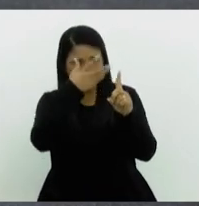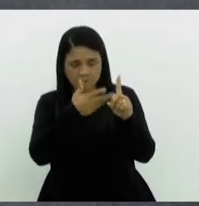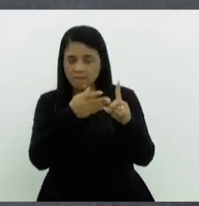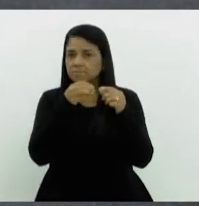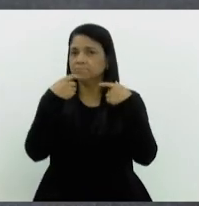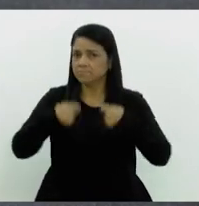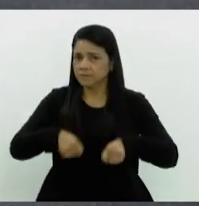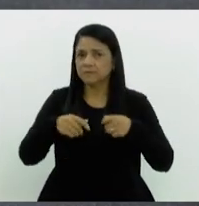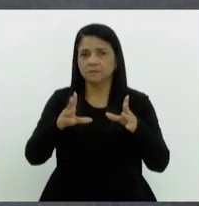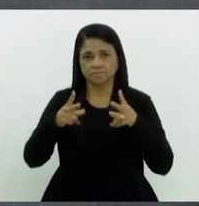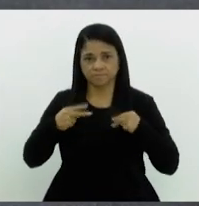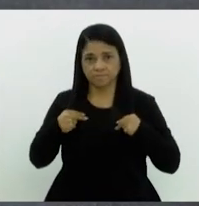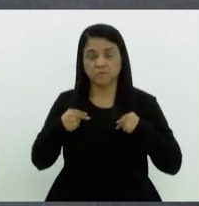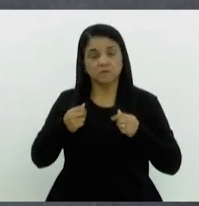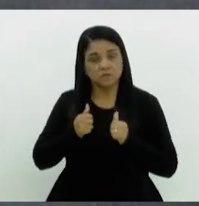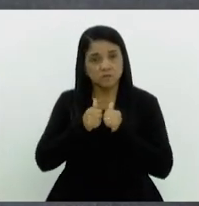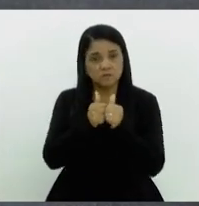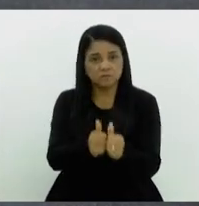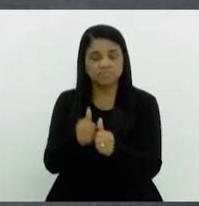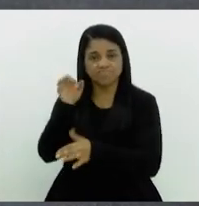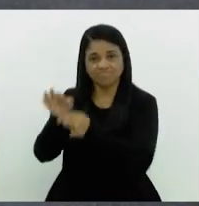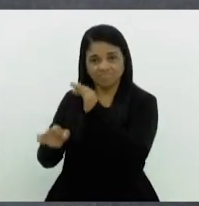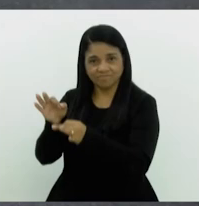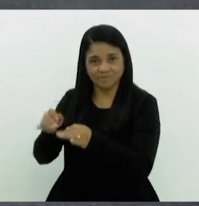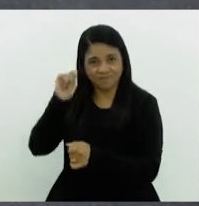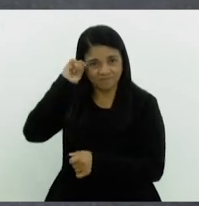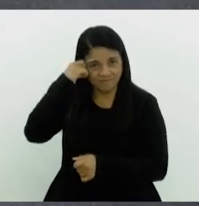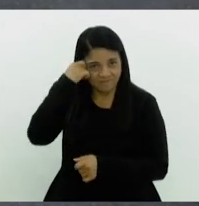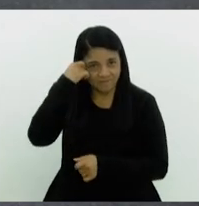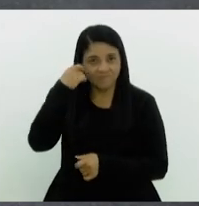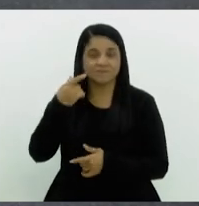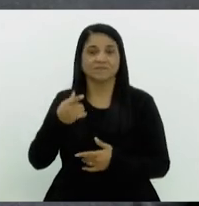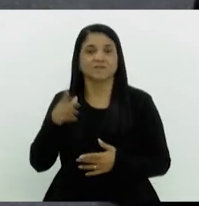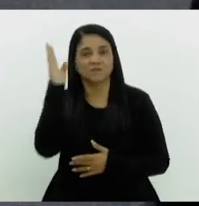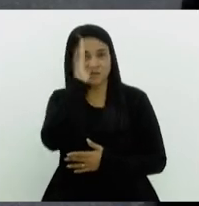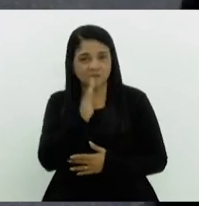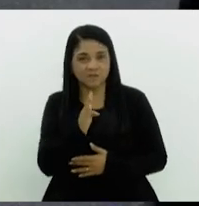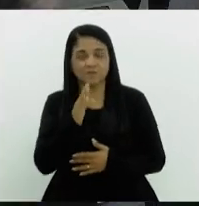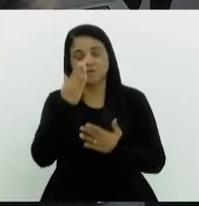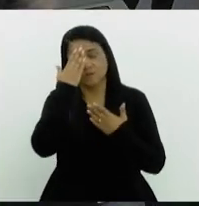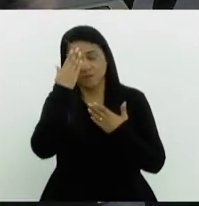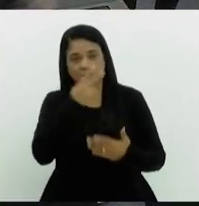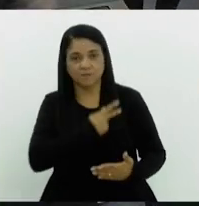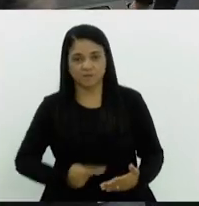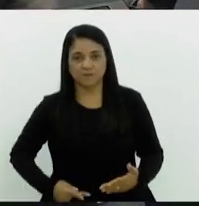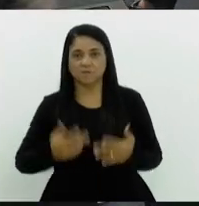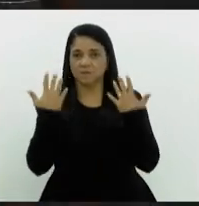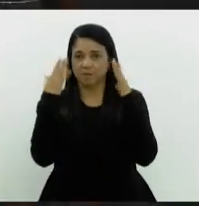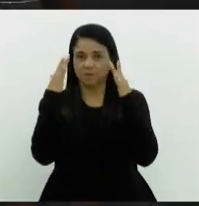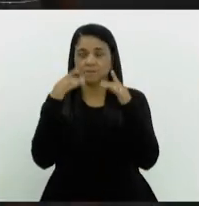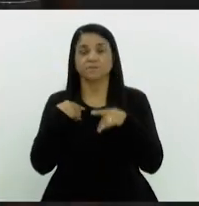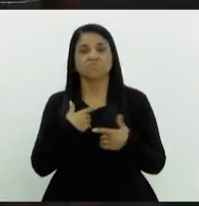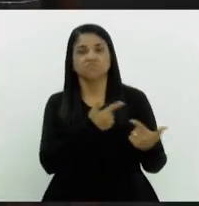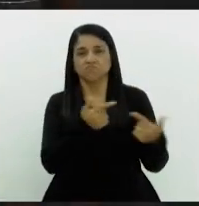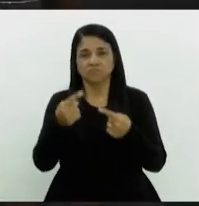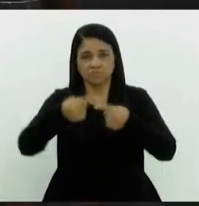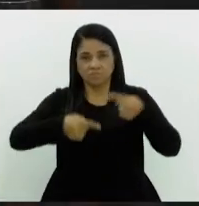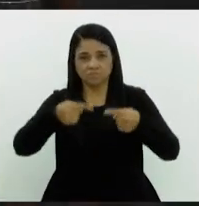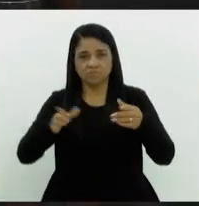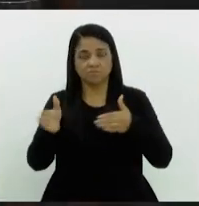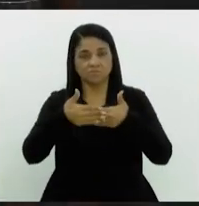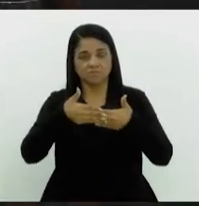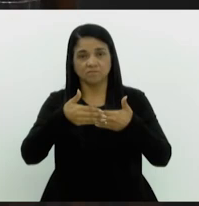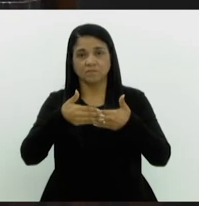também juntas com as juristas negras de todo esse país. Muito obrigada, presidenta, parabéns. Não havendo mais quem queira discutir, encerrada